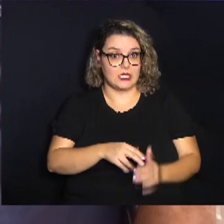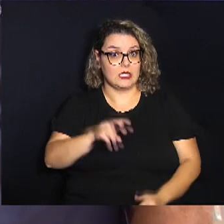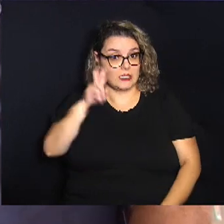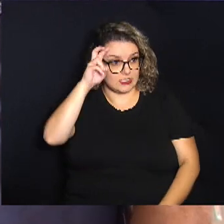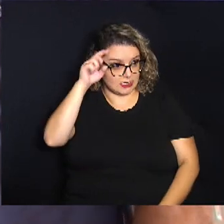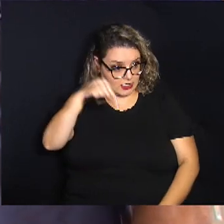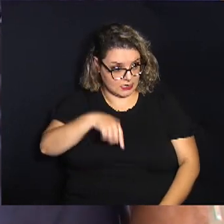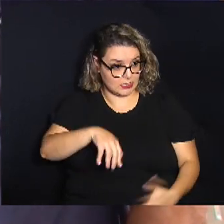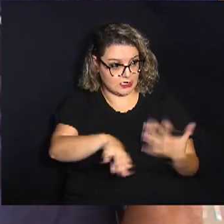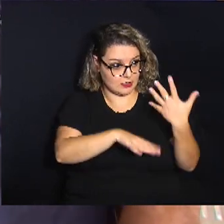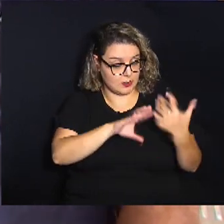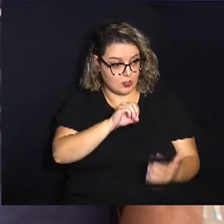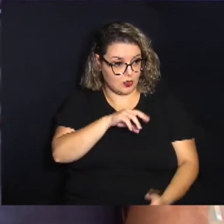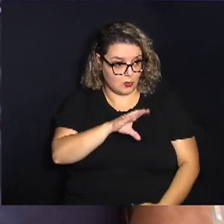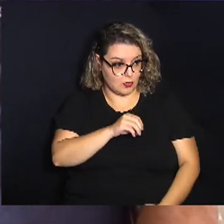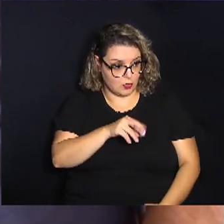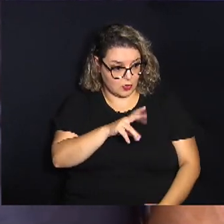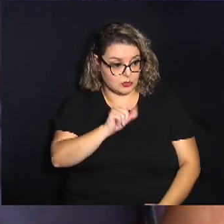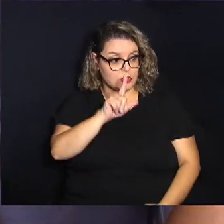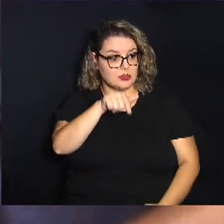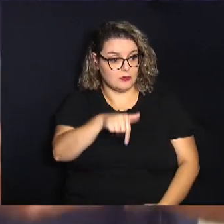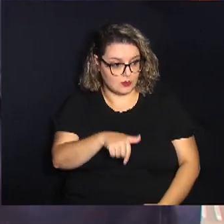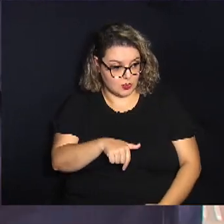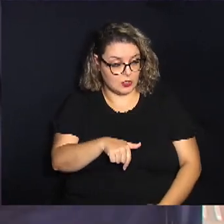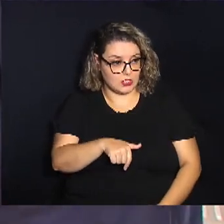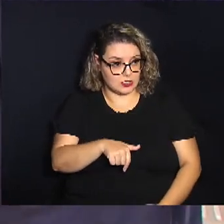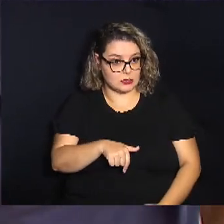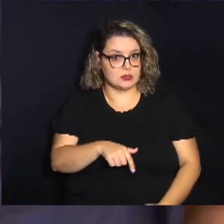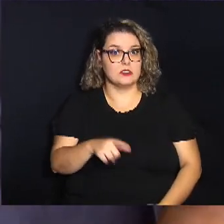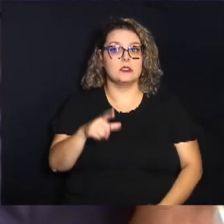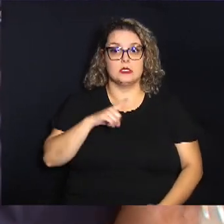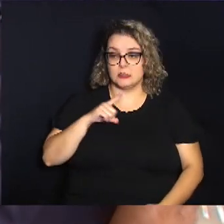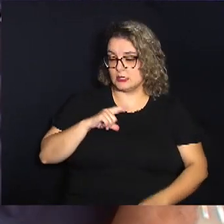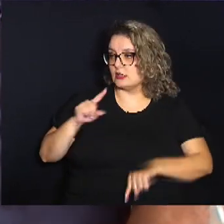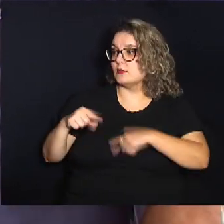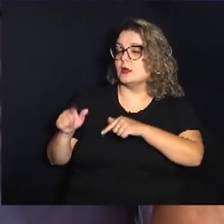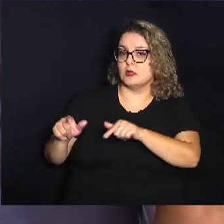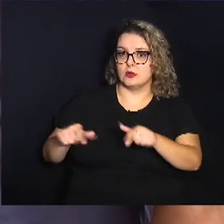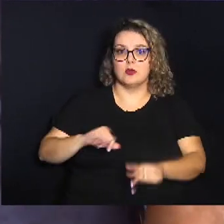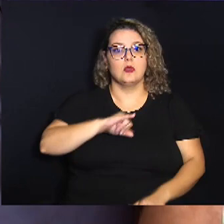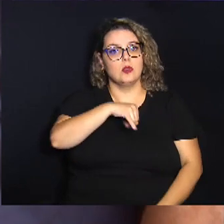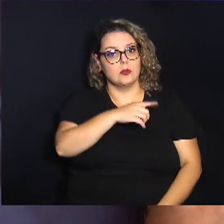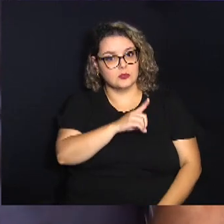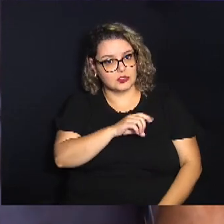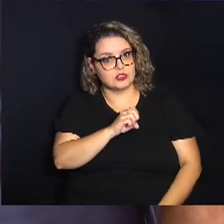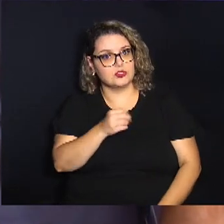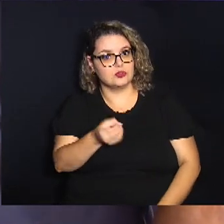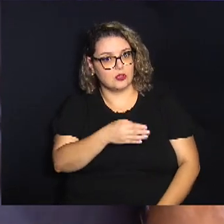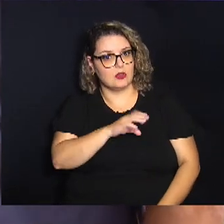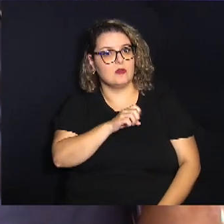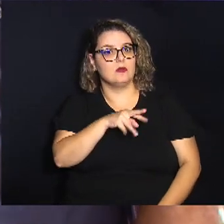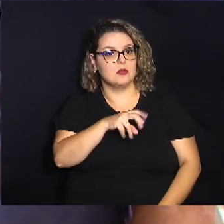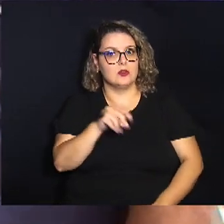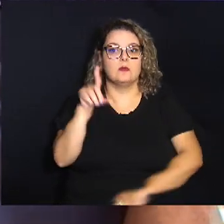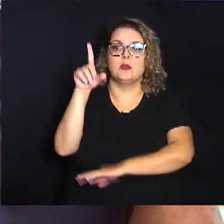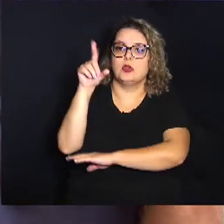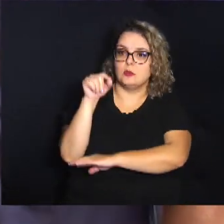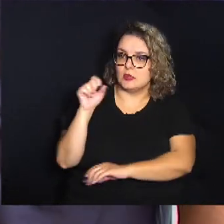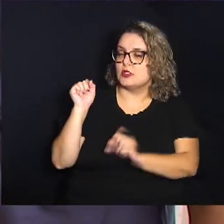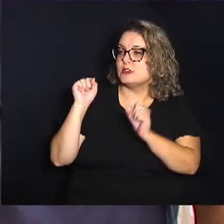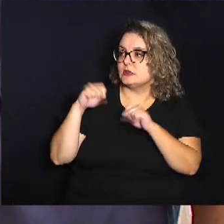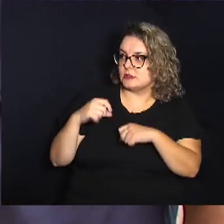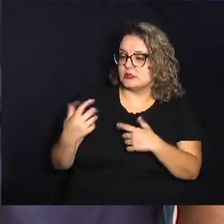na praça da concórdia depois como você disse evidentemente teremos outros pontos como no jardim nova europa shopping pedro